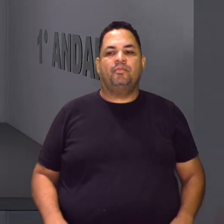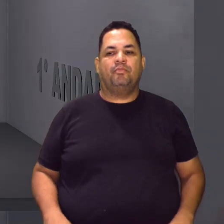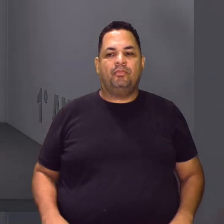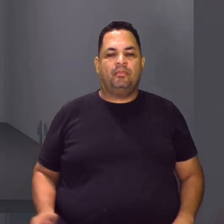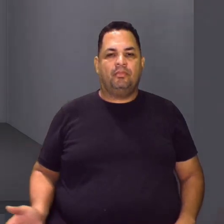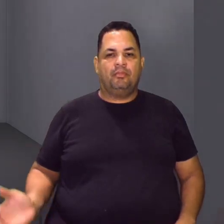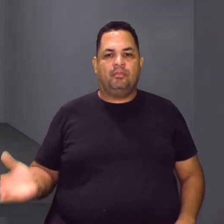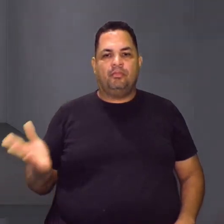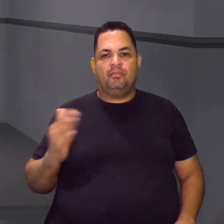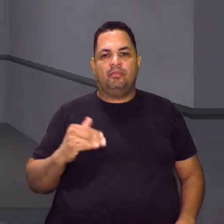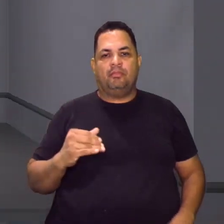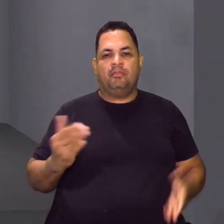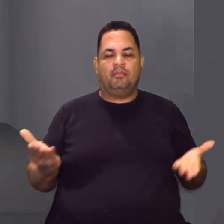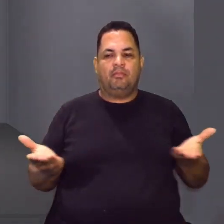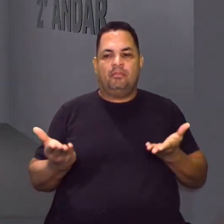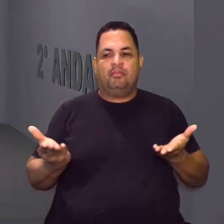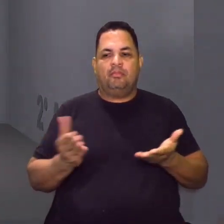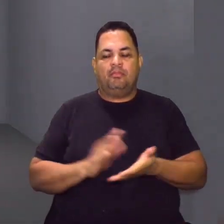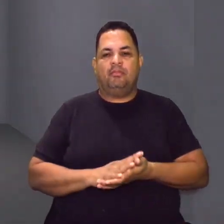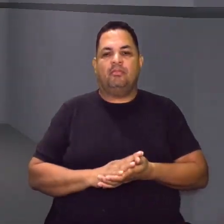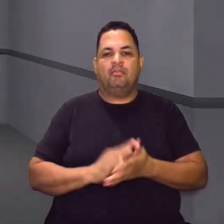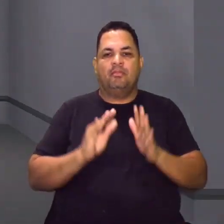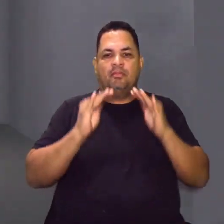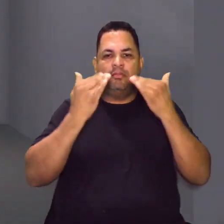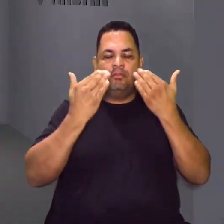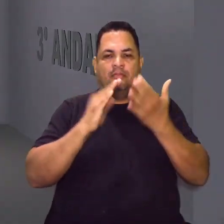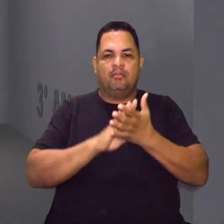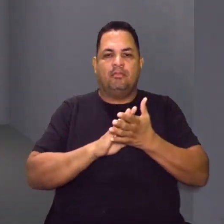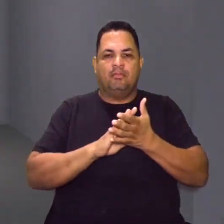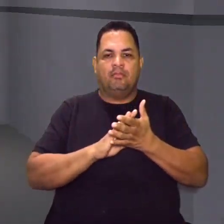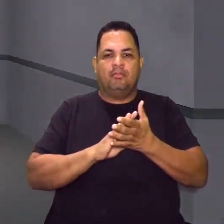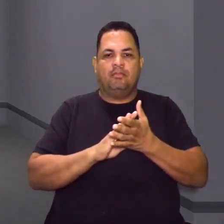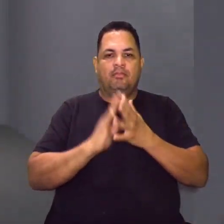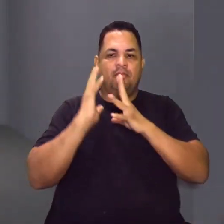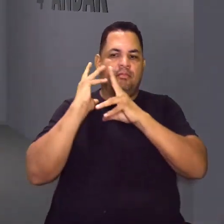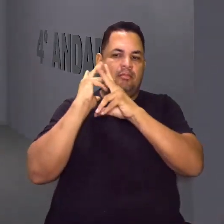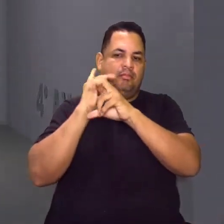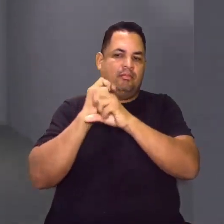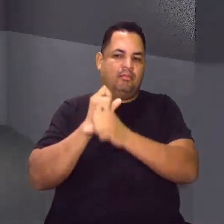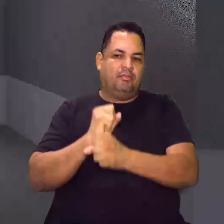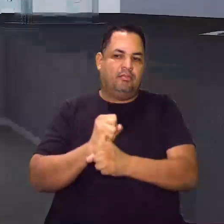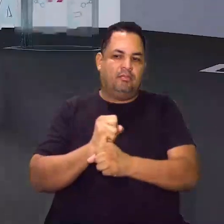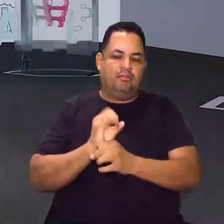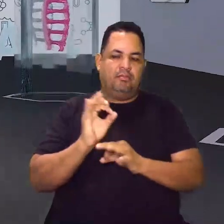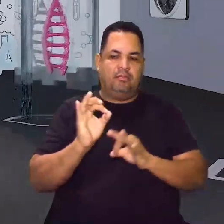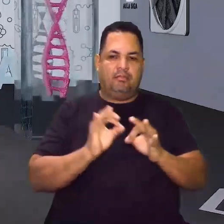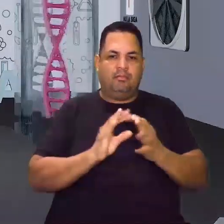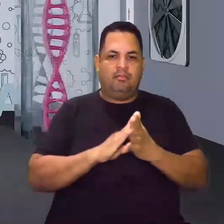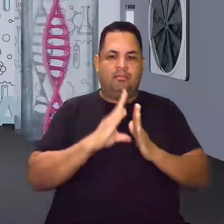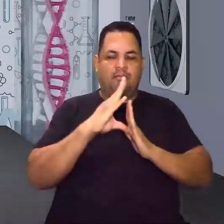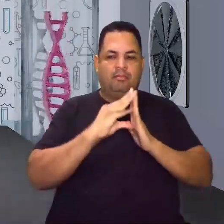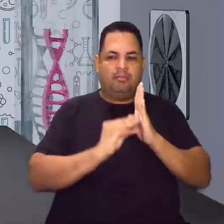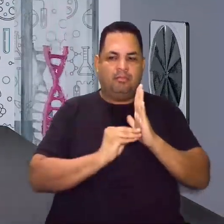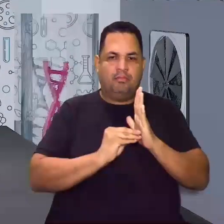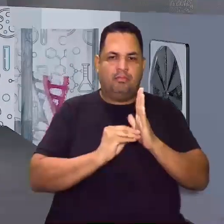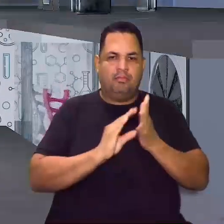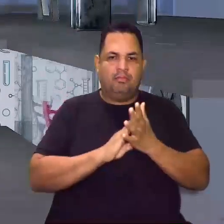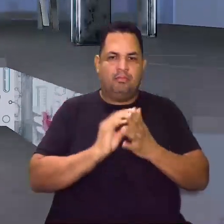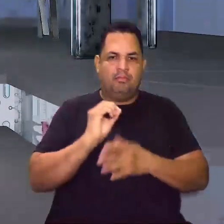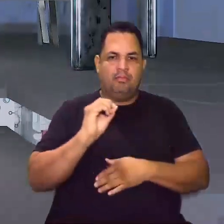Vamos agora, conforme eu falei, fique ligado aí para revisão do